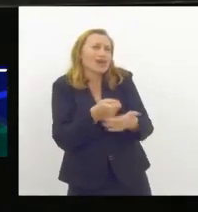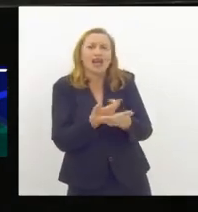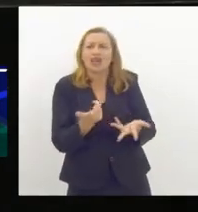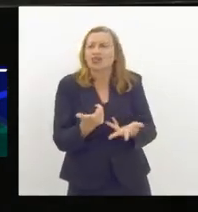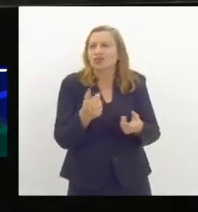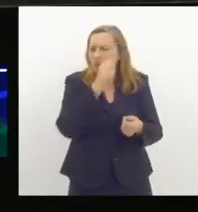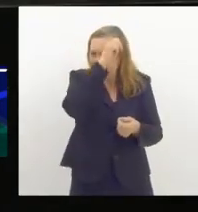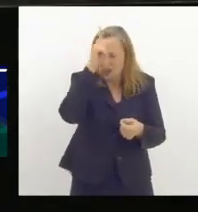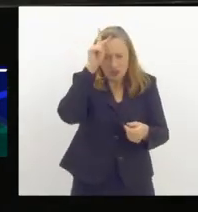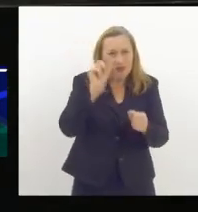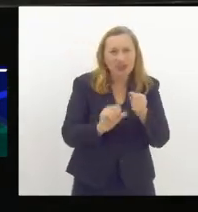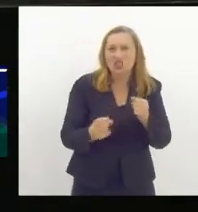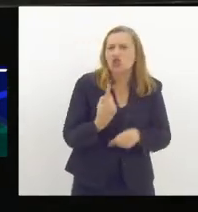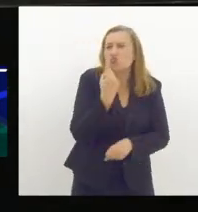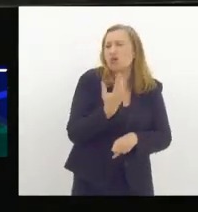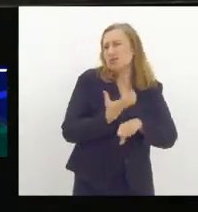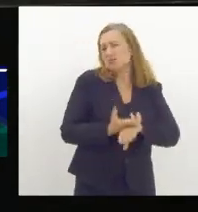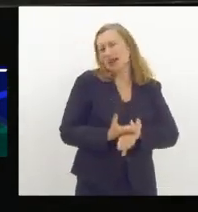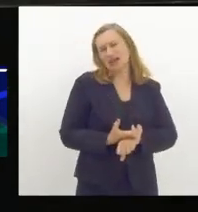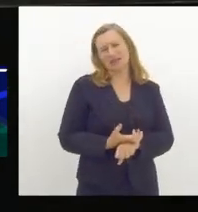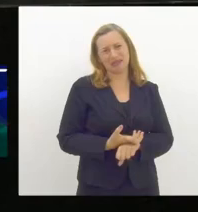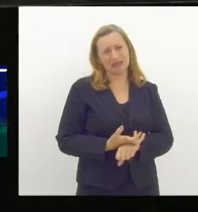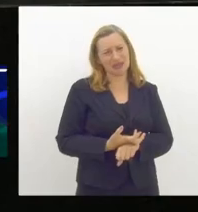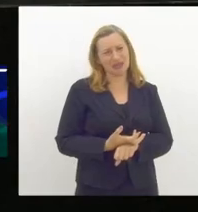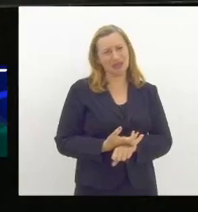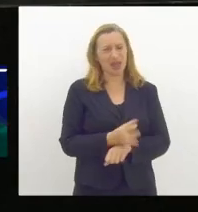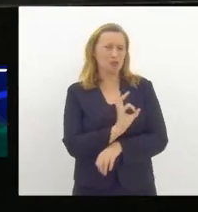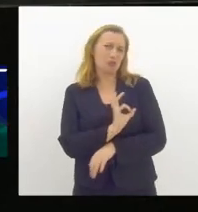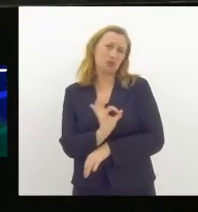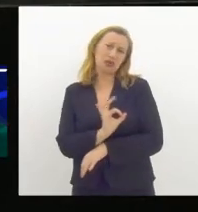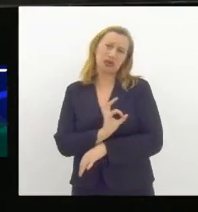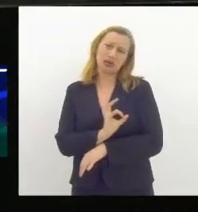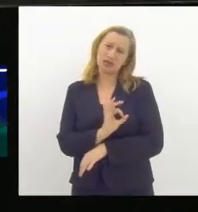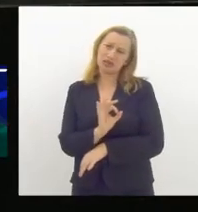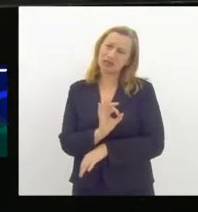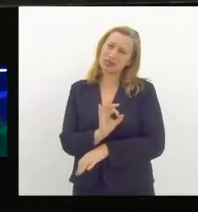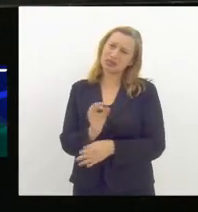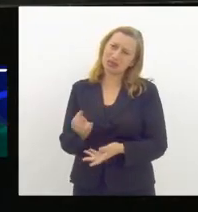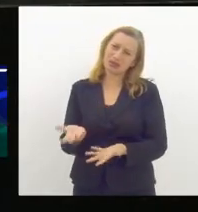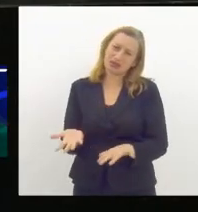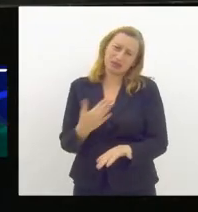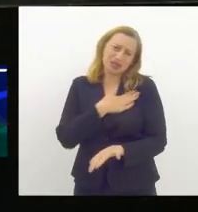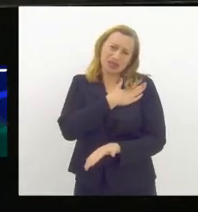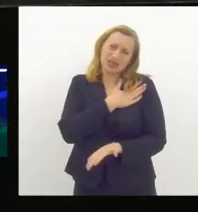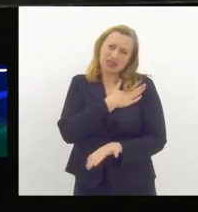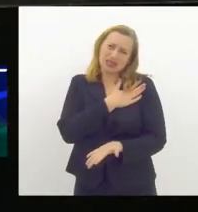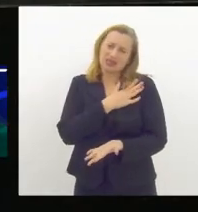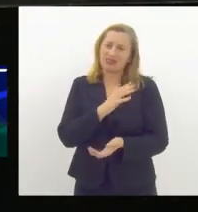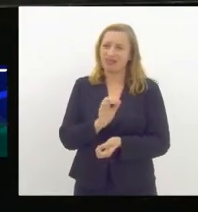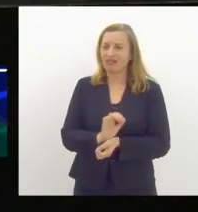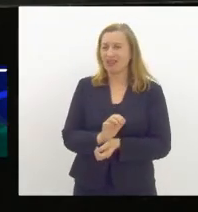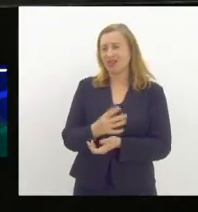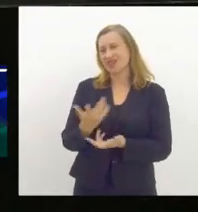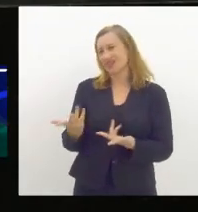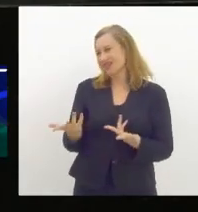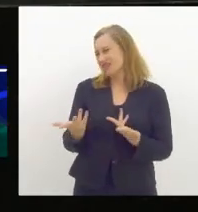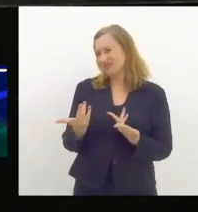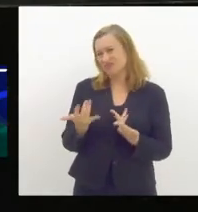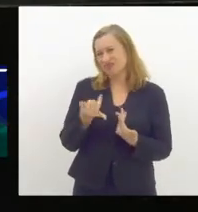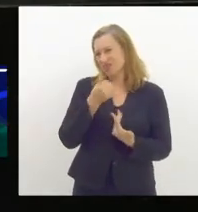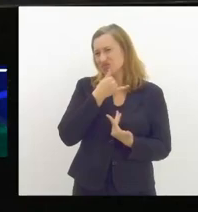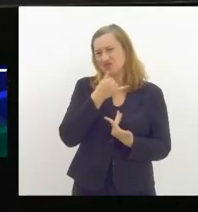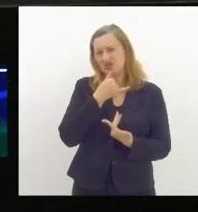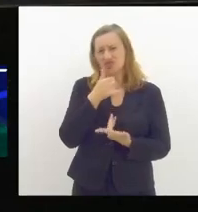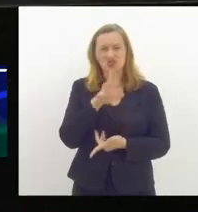prefeitura para fazer uma pra Oi e a polícia militar se fechando aqui de papel e CD por haver